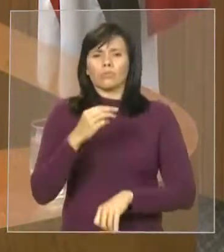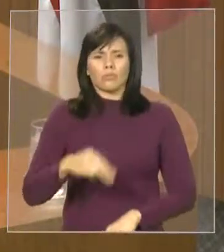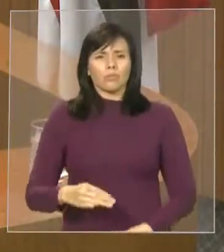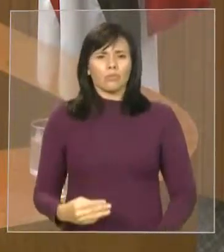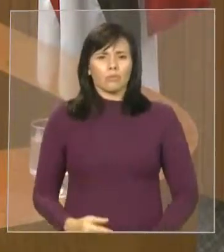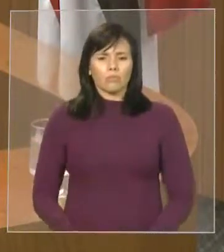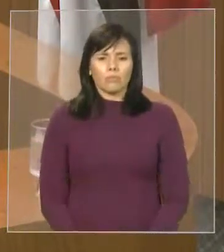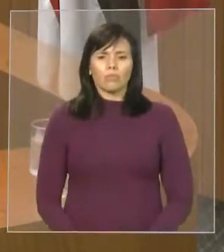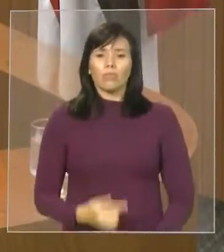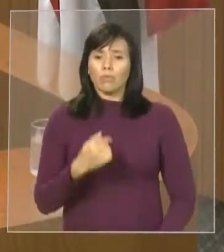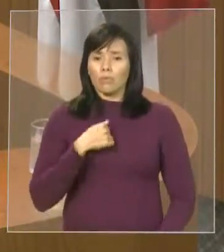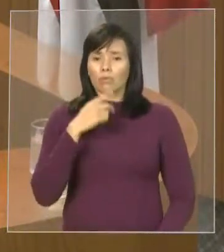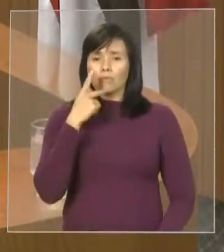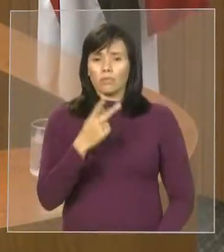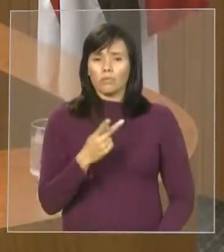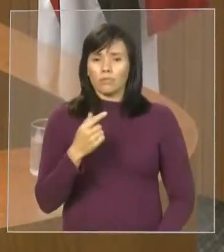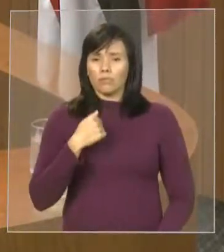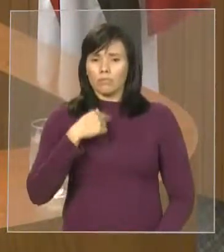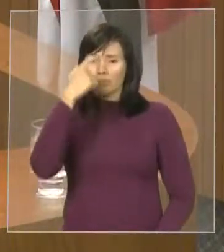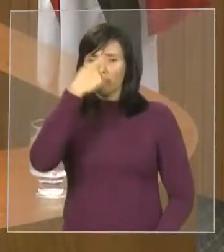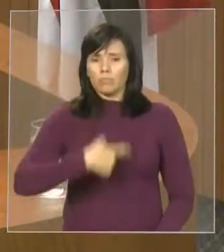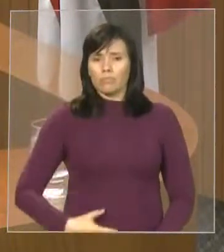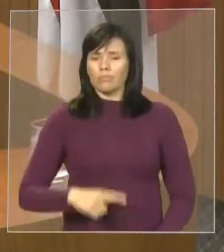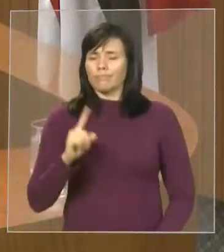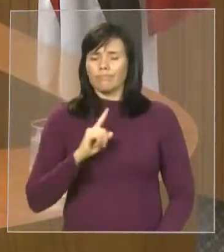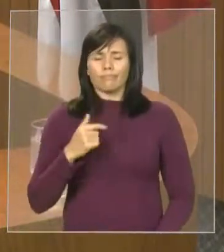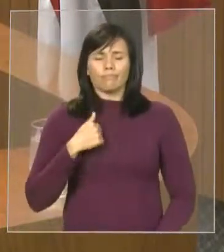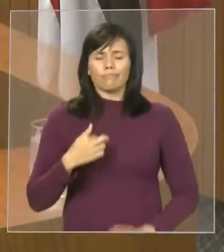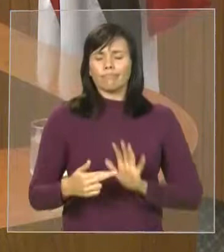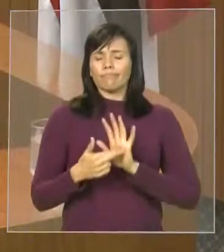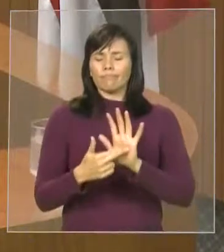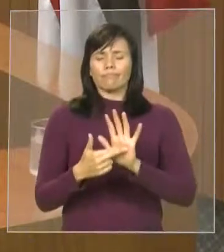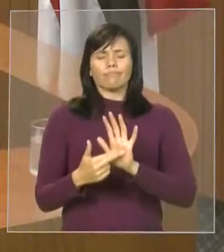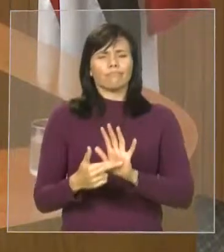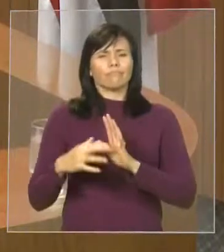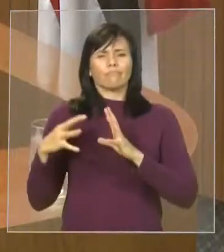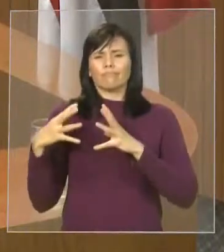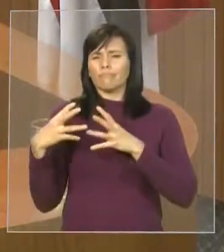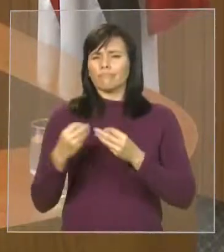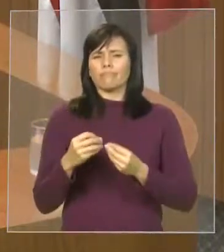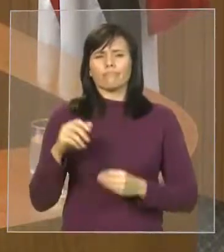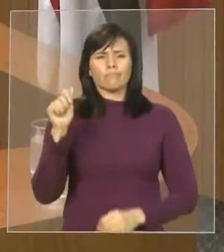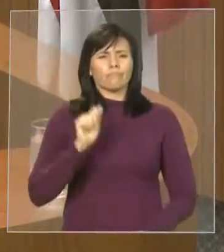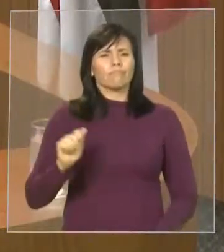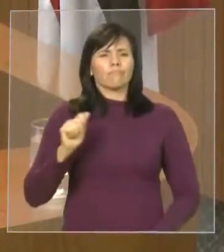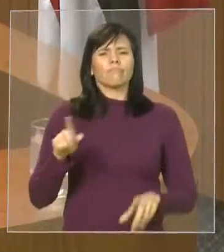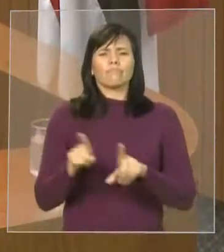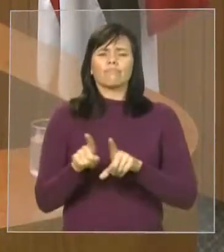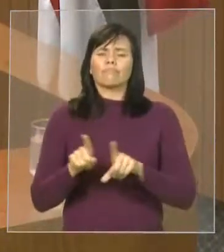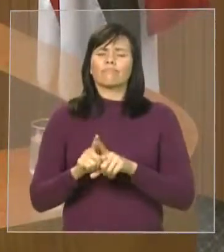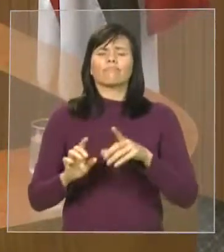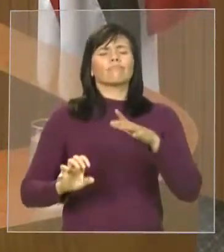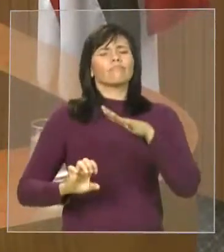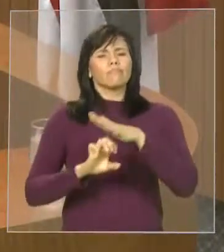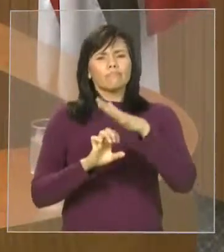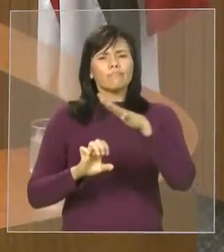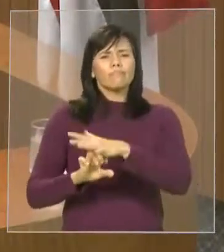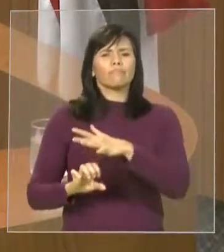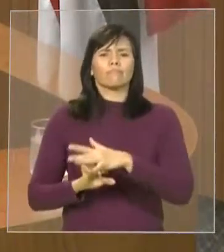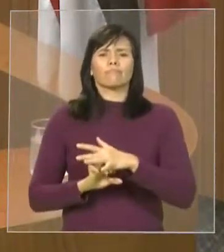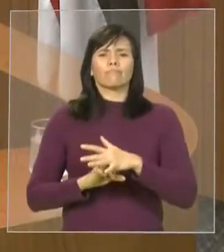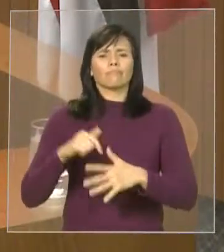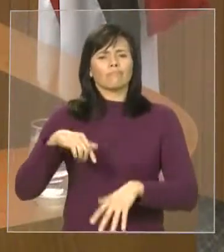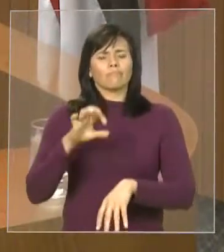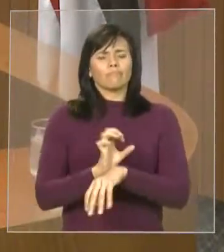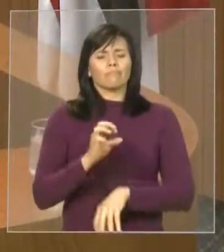sou eu. Falo aqui em nome das entidades empresariais do Maranhão que conversaram comigo ontem